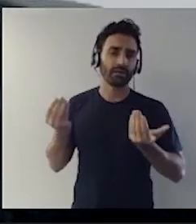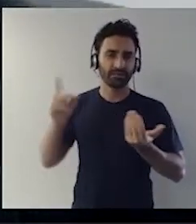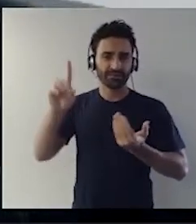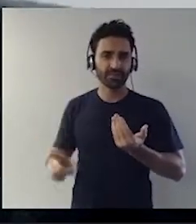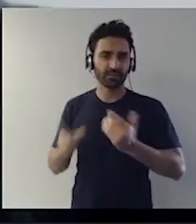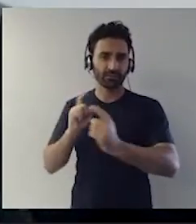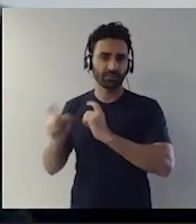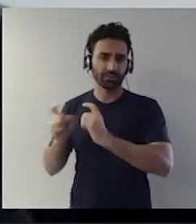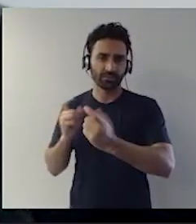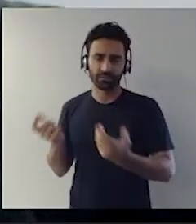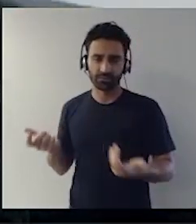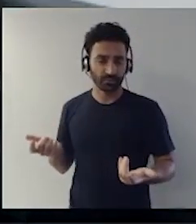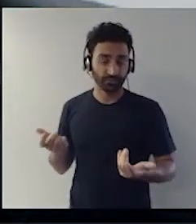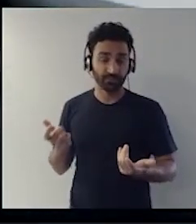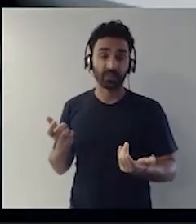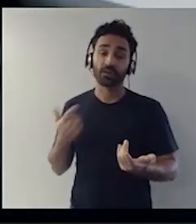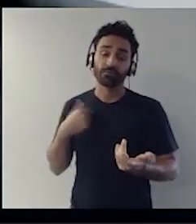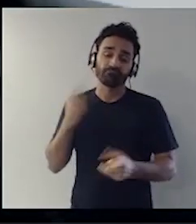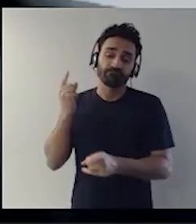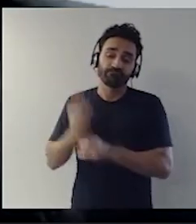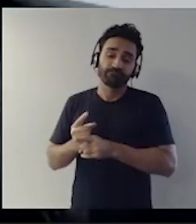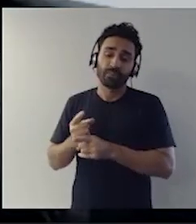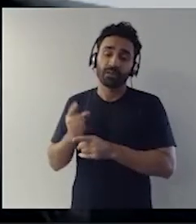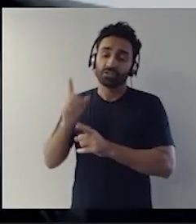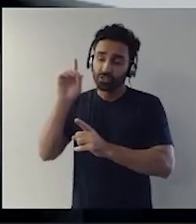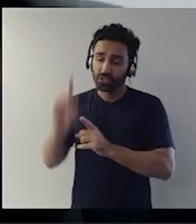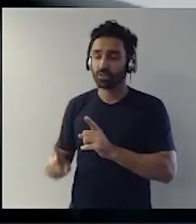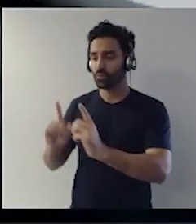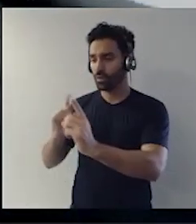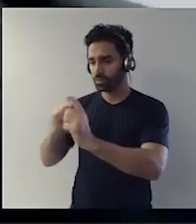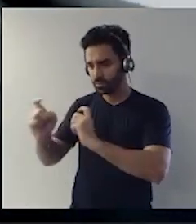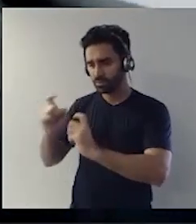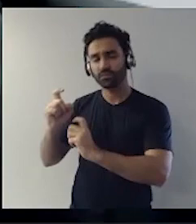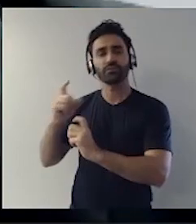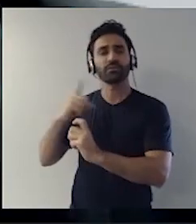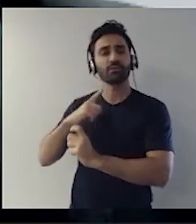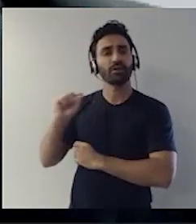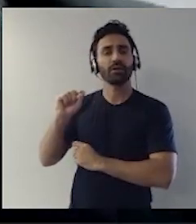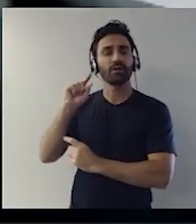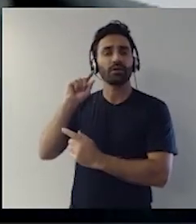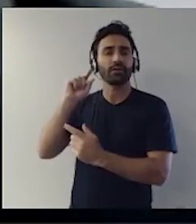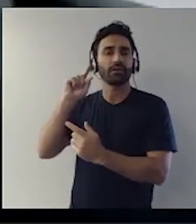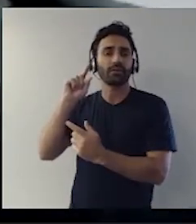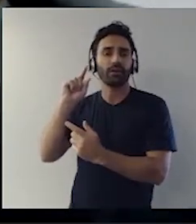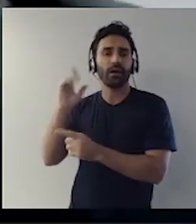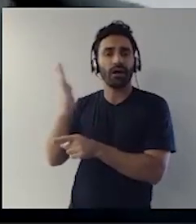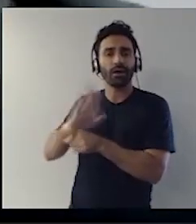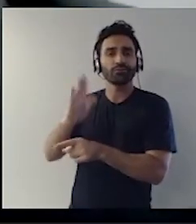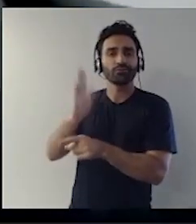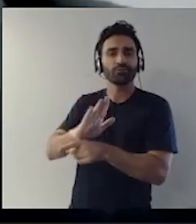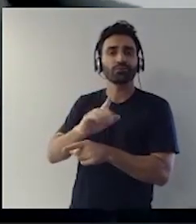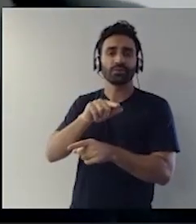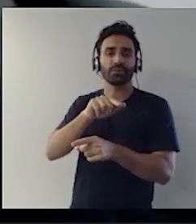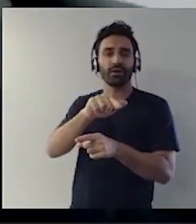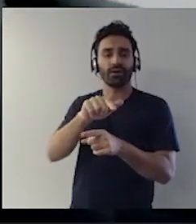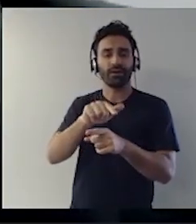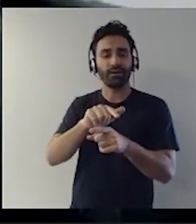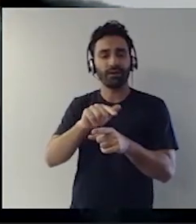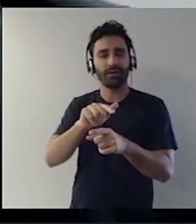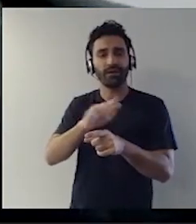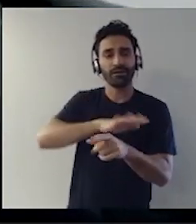consigo entender outra que não de instrumento de concretização daquelas promessas